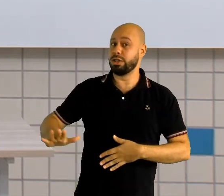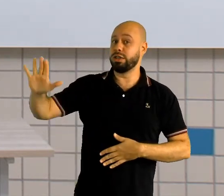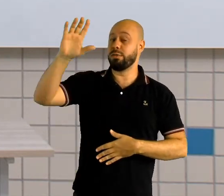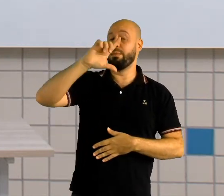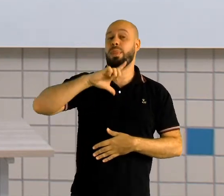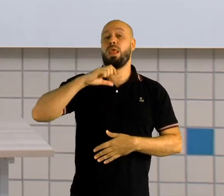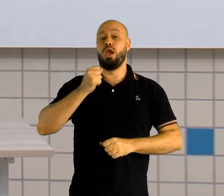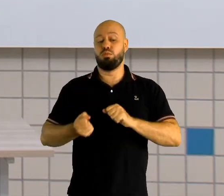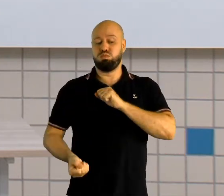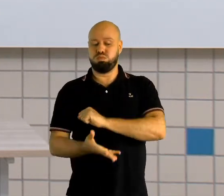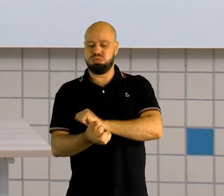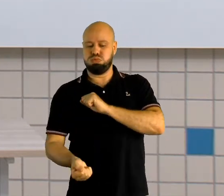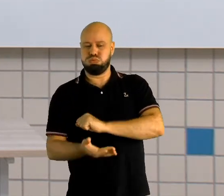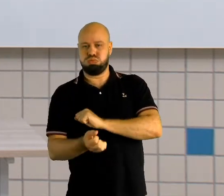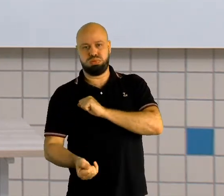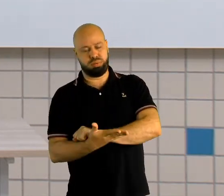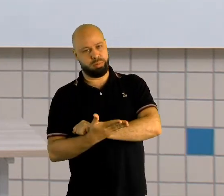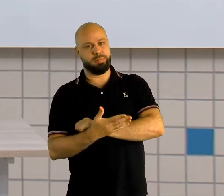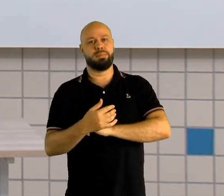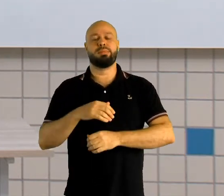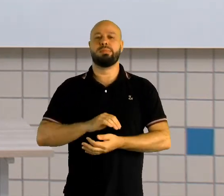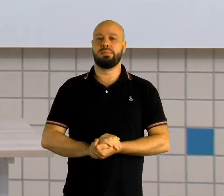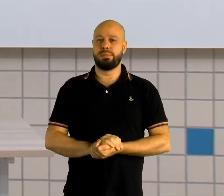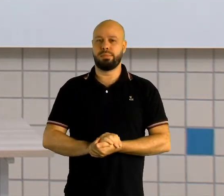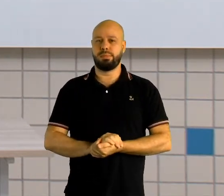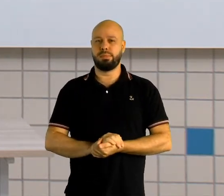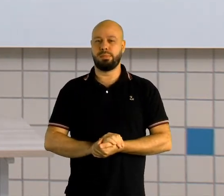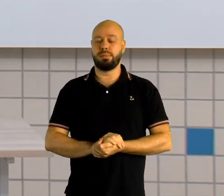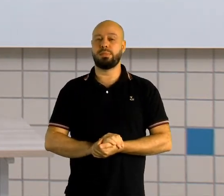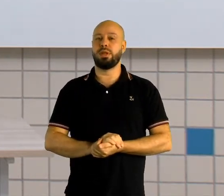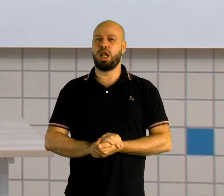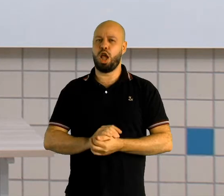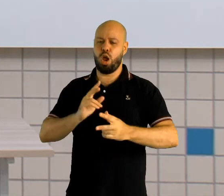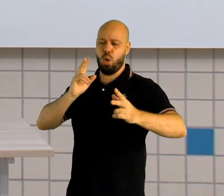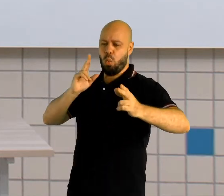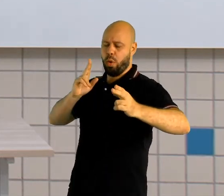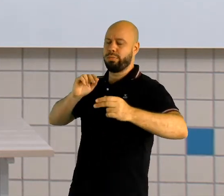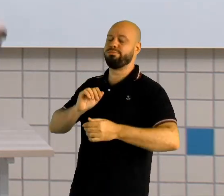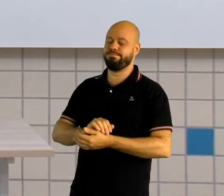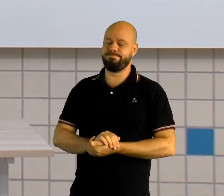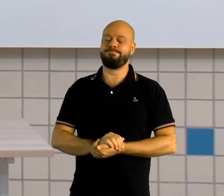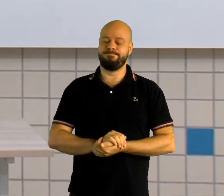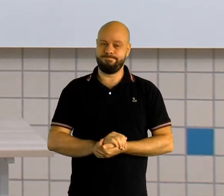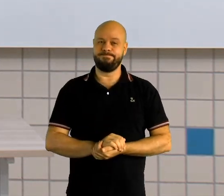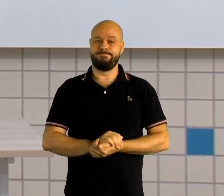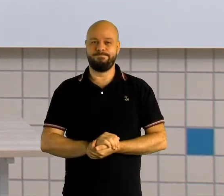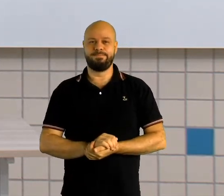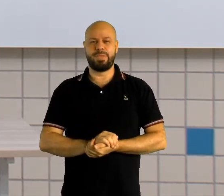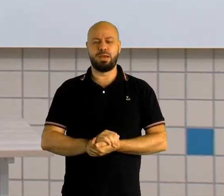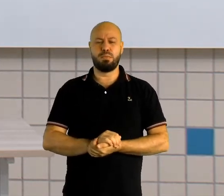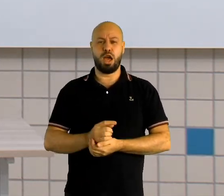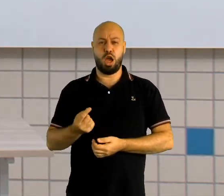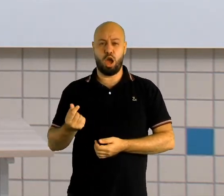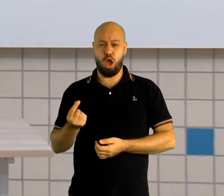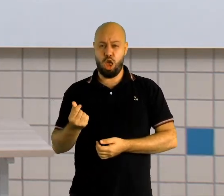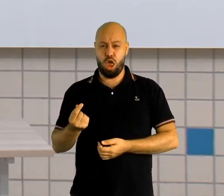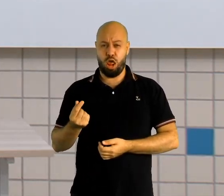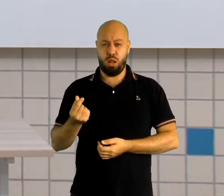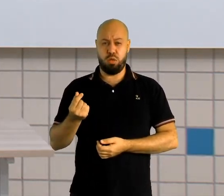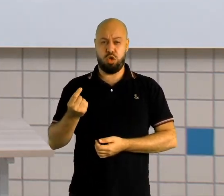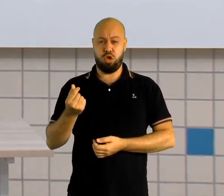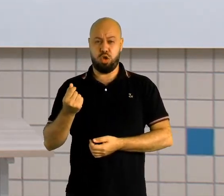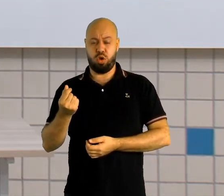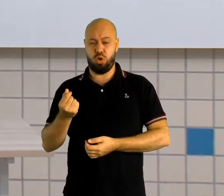muito ainda essa questão da corrupção. A mesma coisa, as grandes riquezas adquiridas por